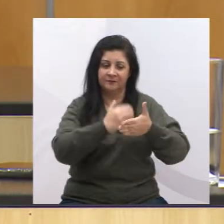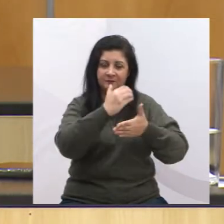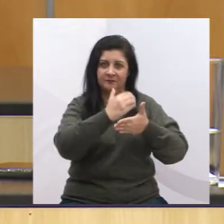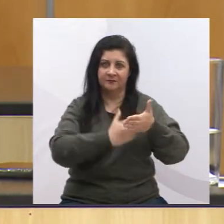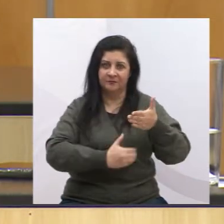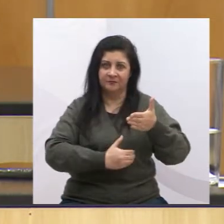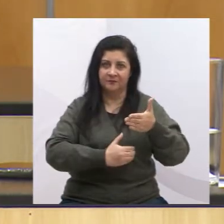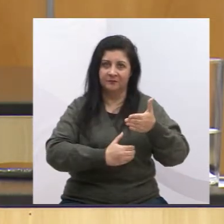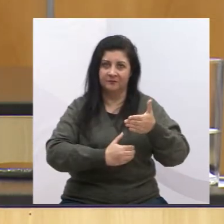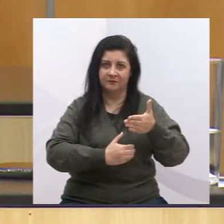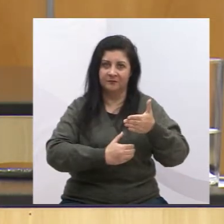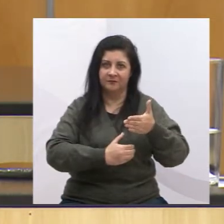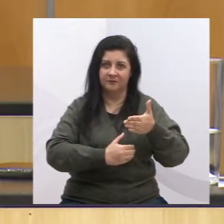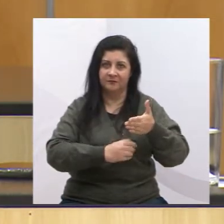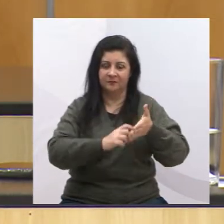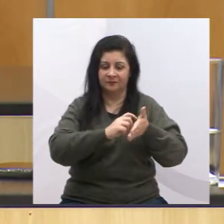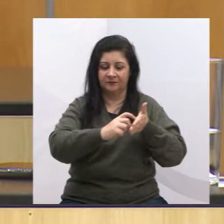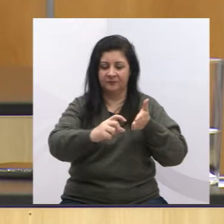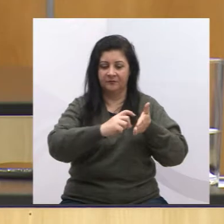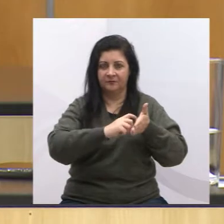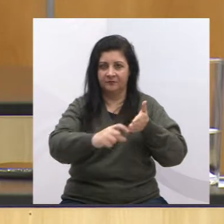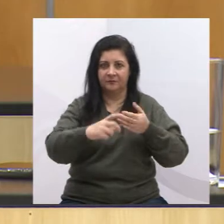estabelecidos no artigo 2º e 3º.